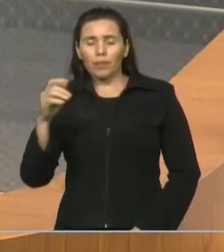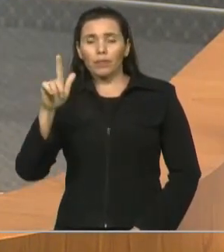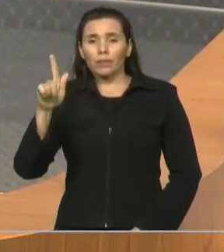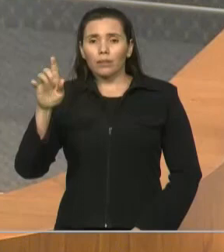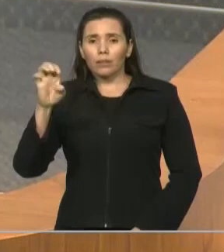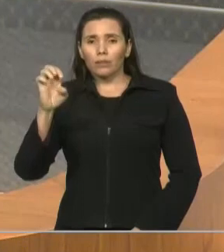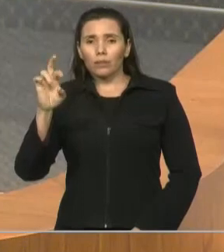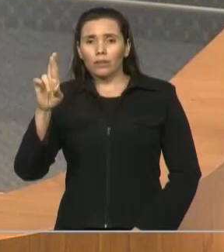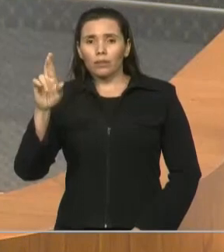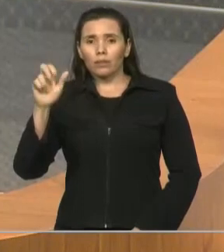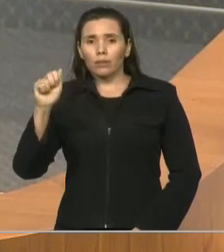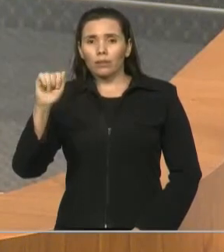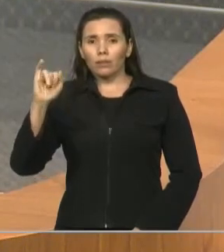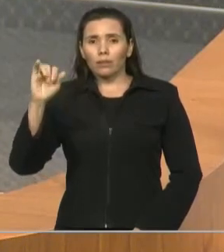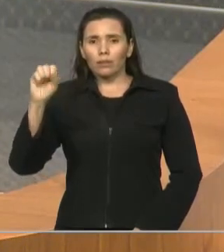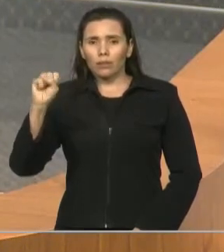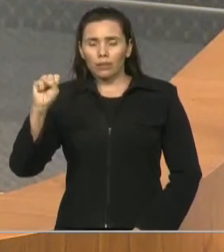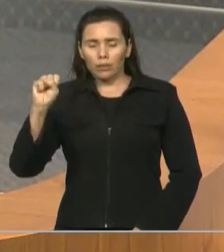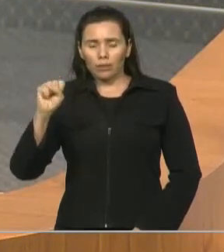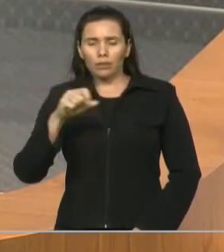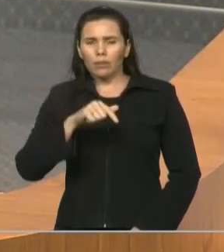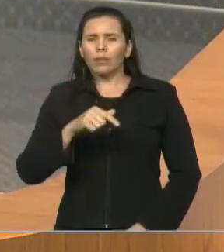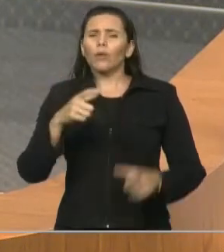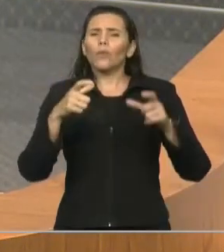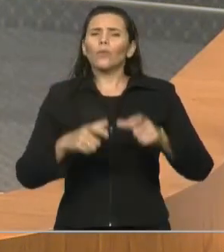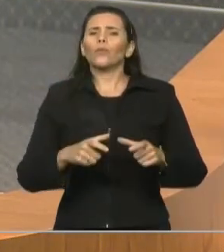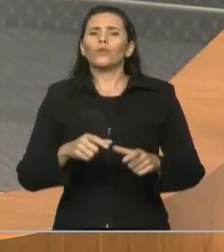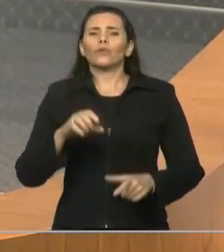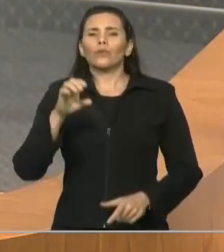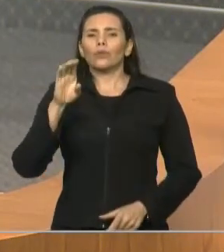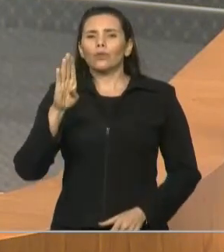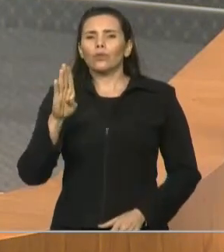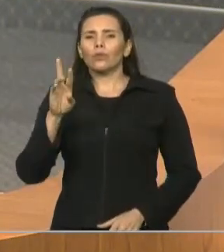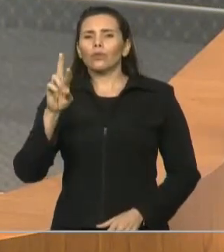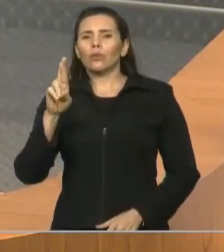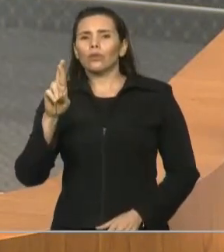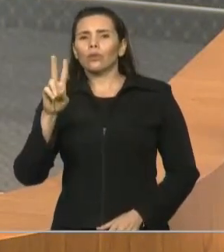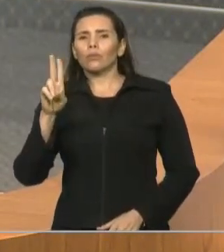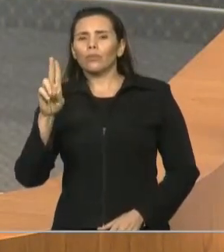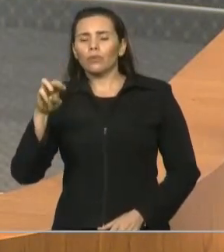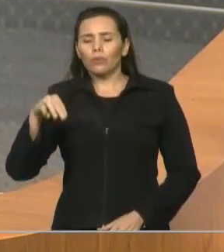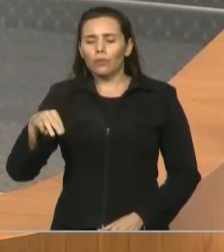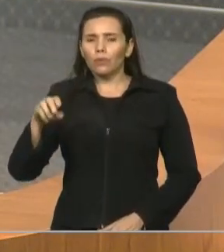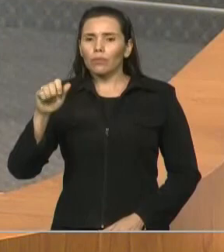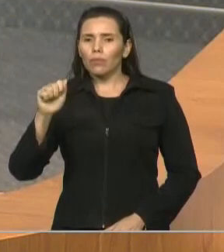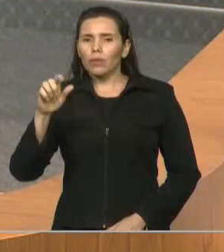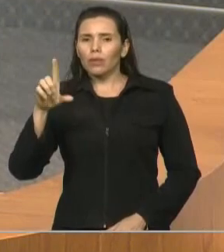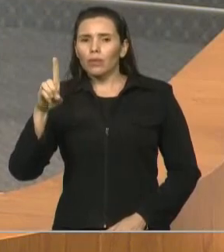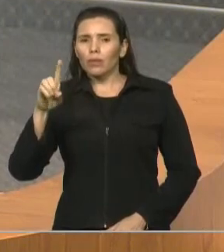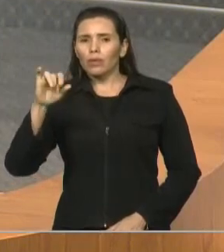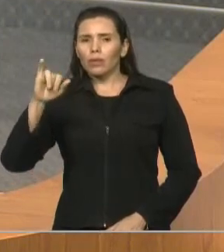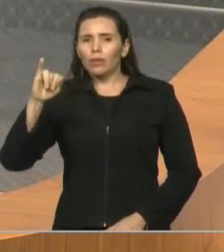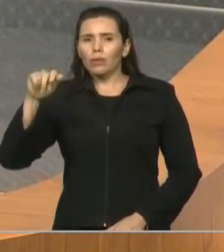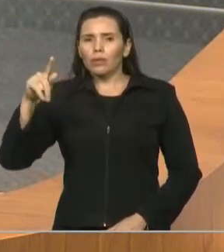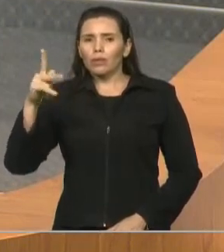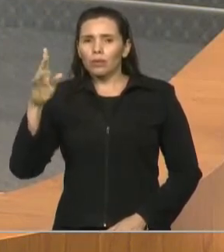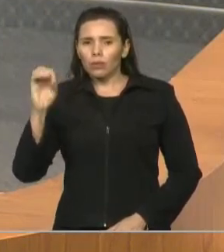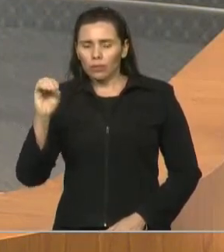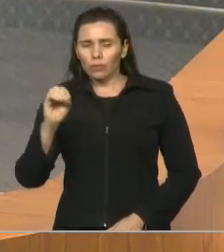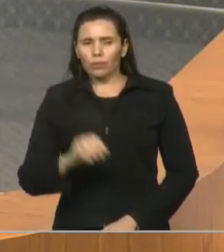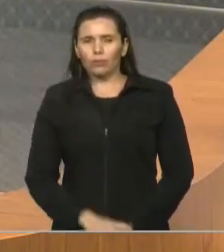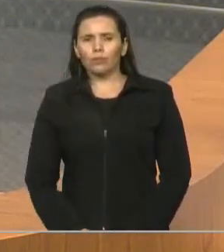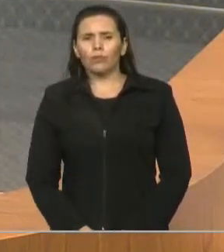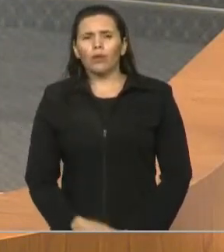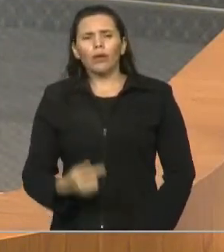importância para os fatos ao imaginarmos que o Maranhão também tem barragens que precisam ser